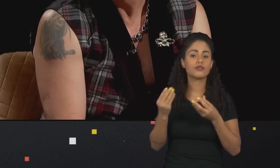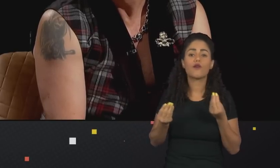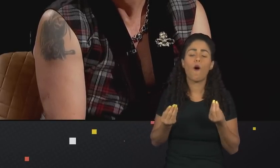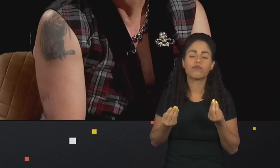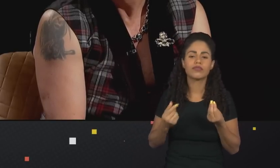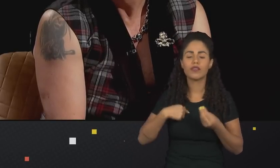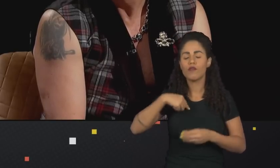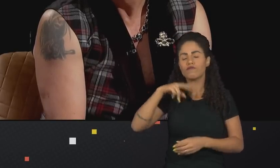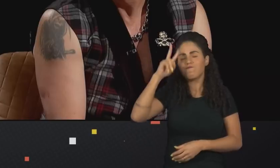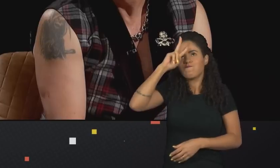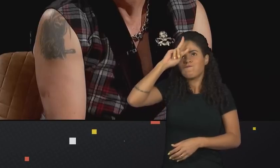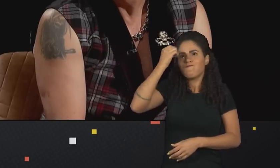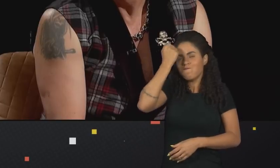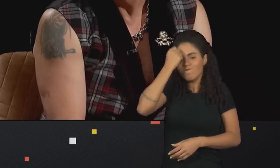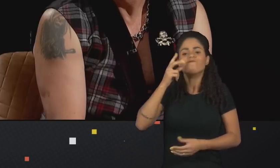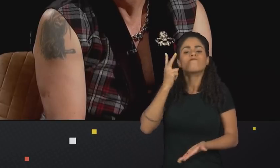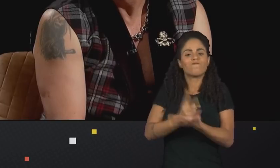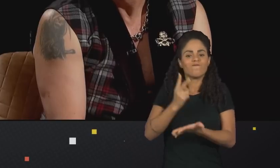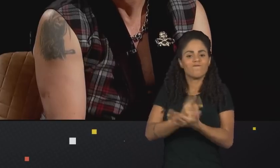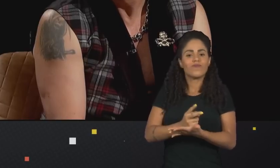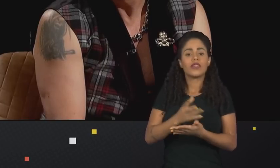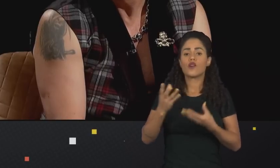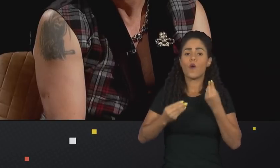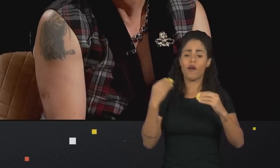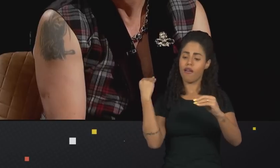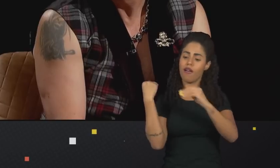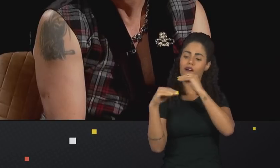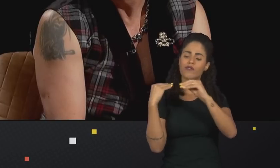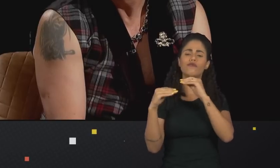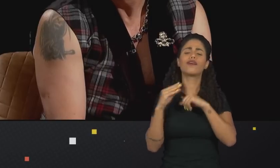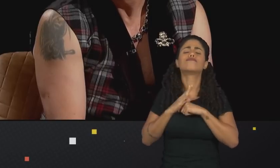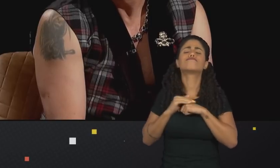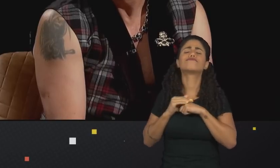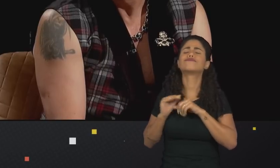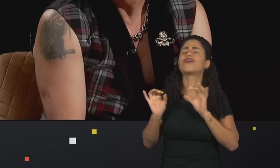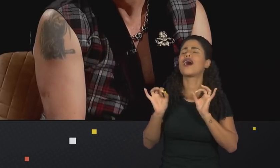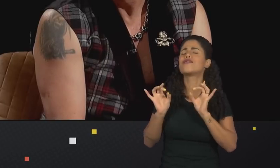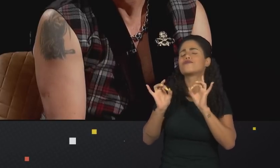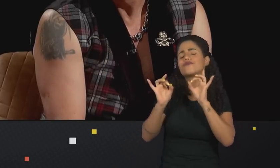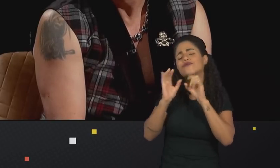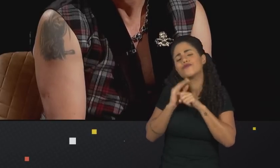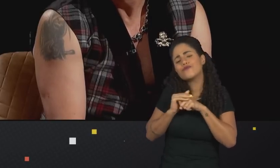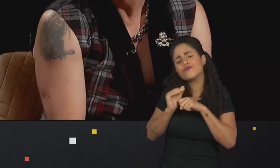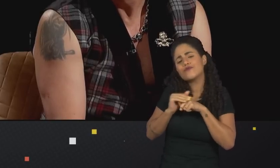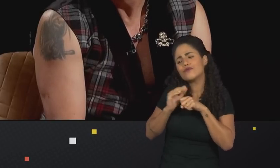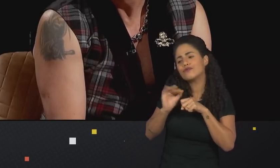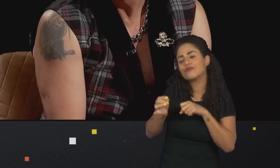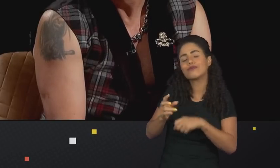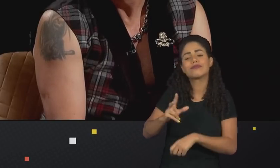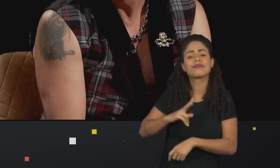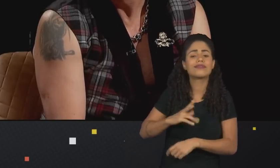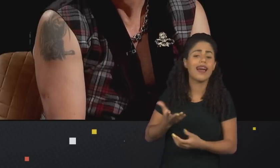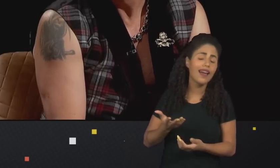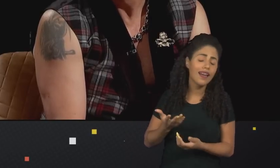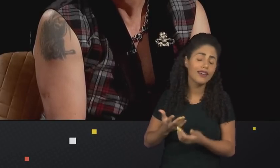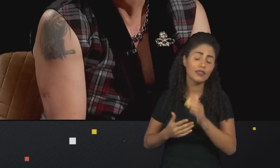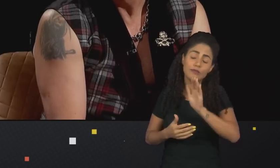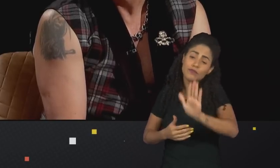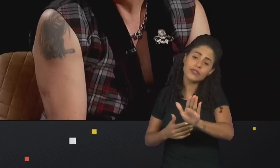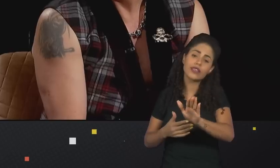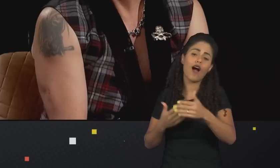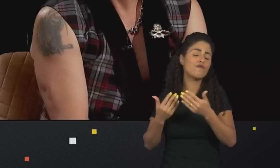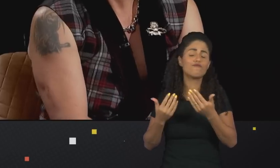me marcou, porque era tão carinhoso, tão fofo, né? Tão Supla. E